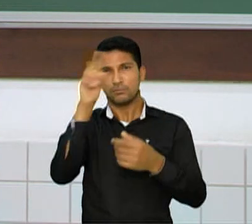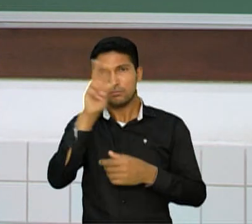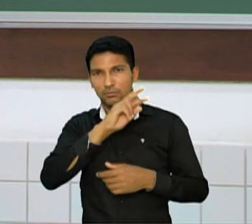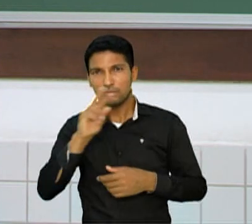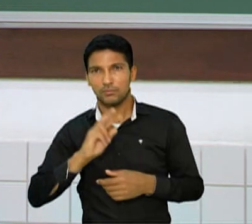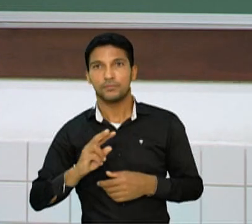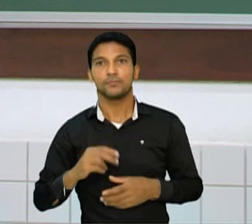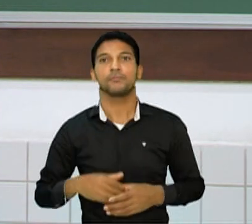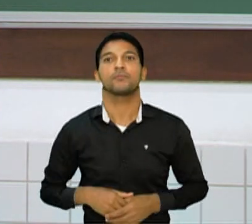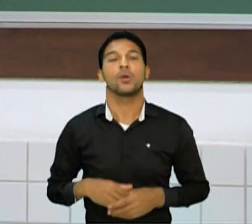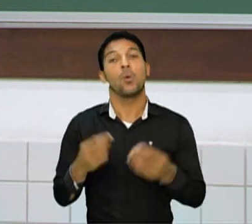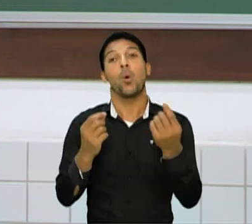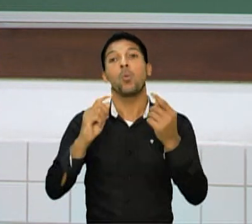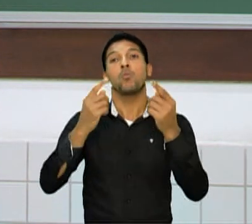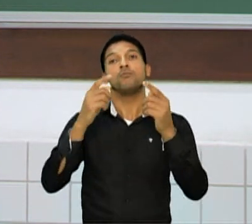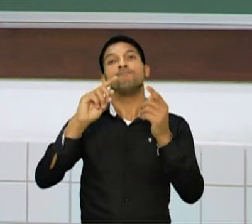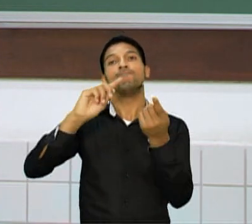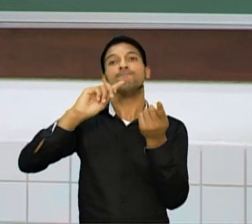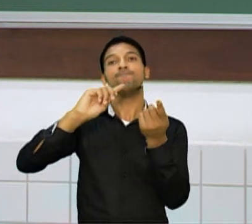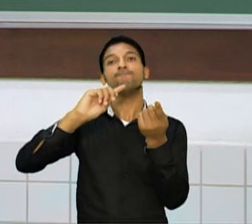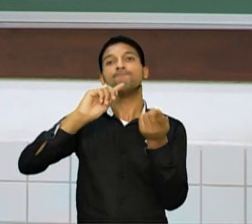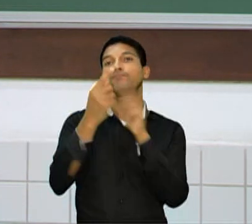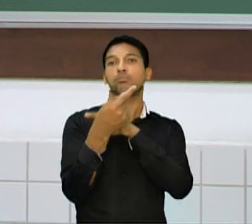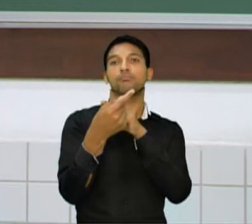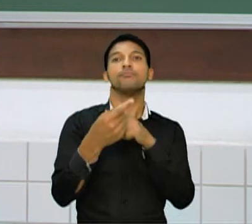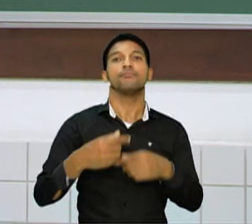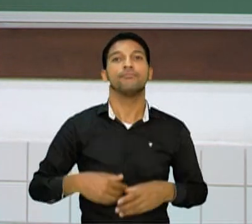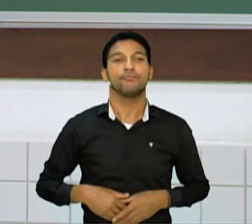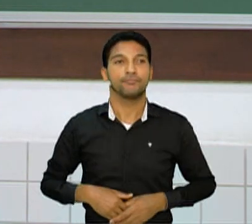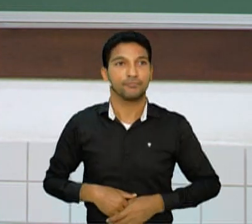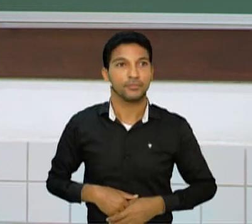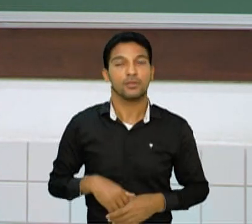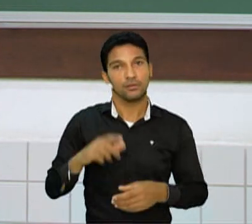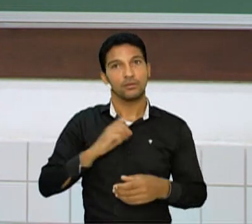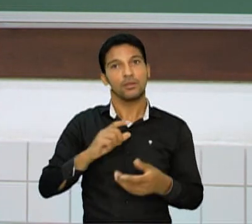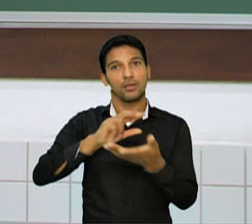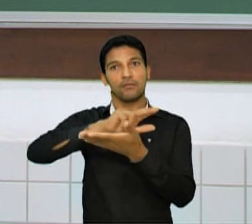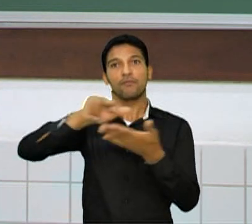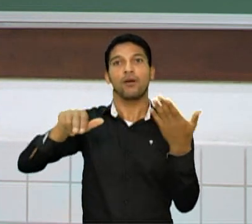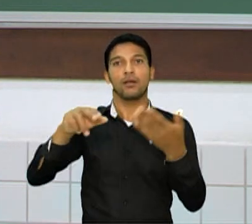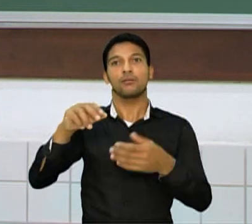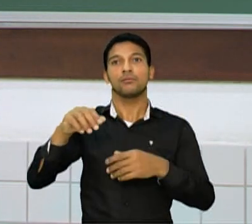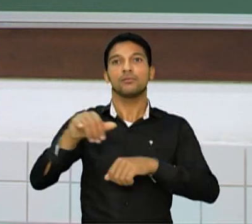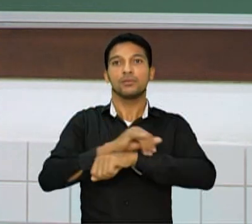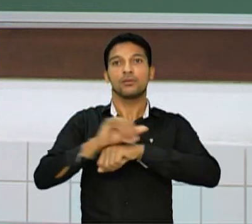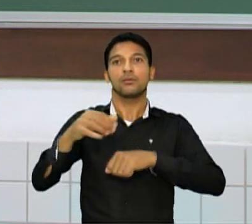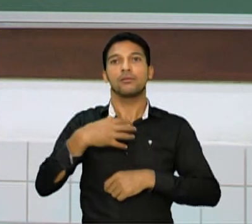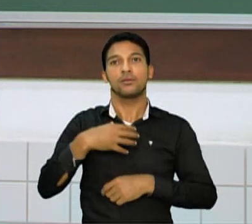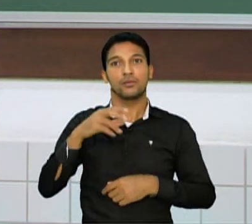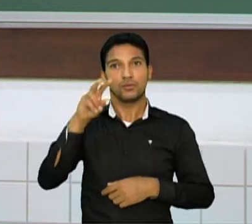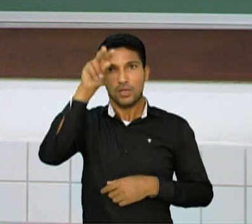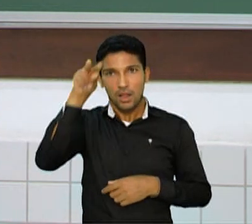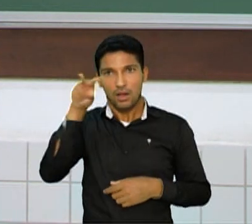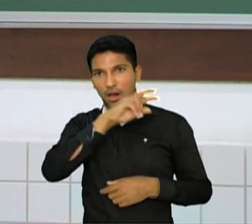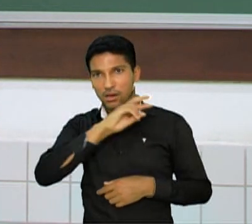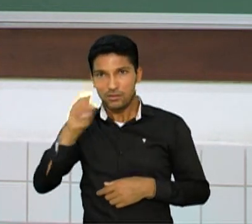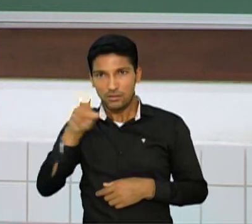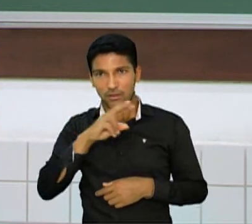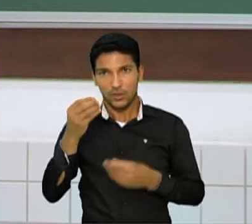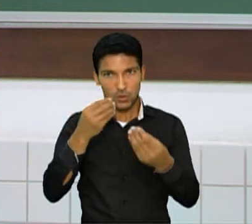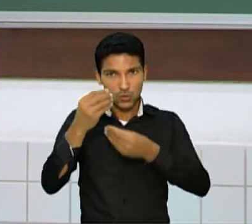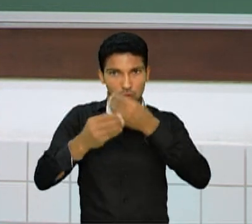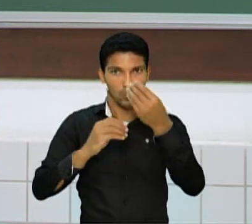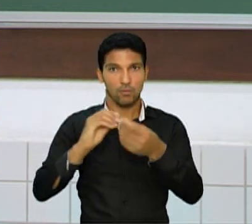que é a contrária em relação à outra. Então, existem várias formas dinâmicas de execução desta atividade